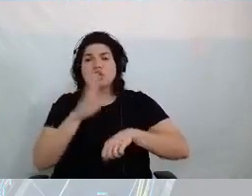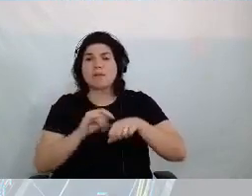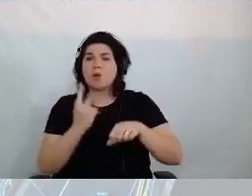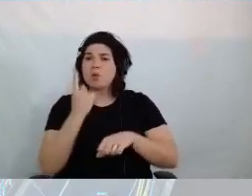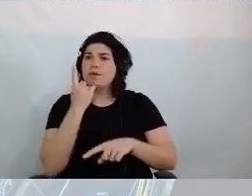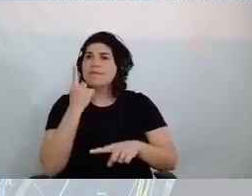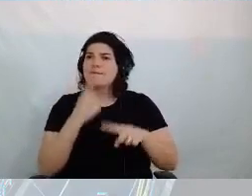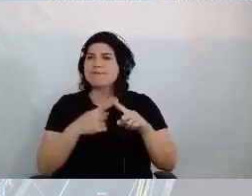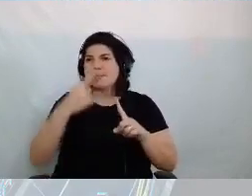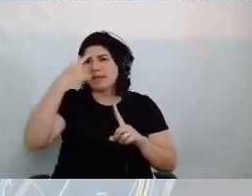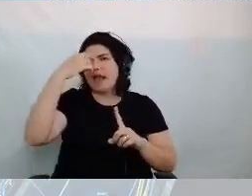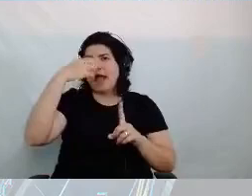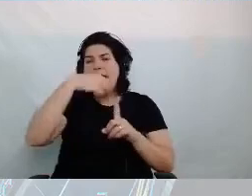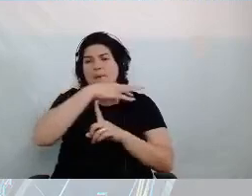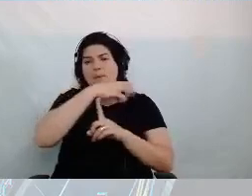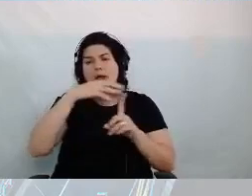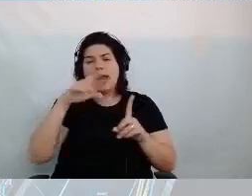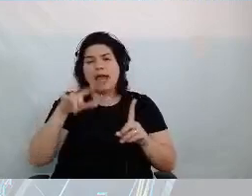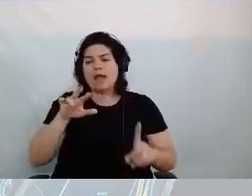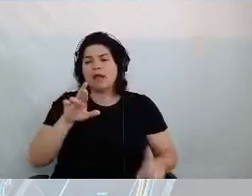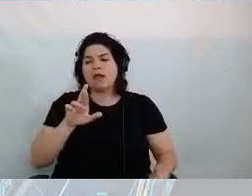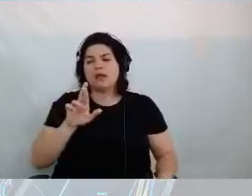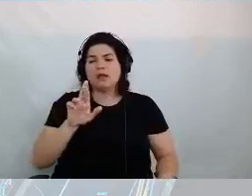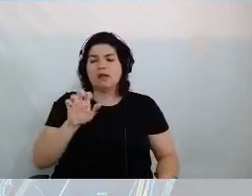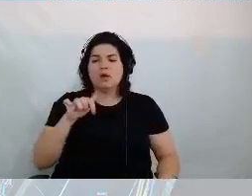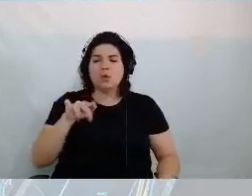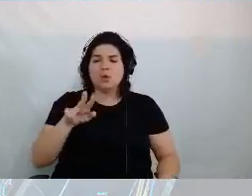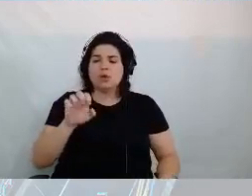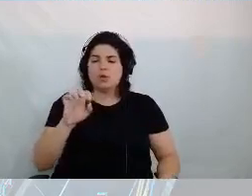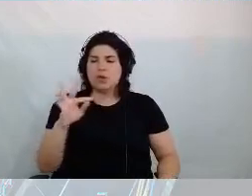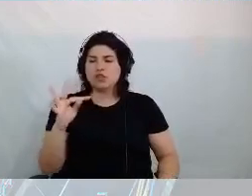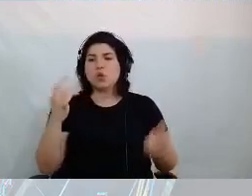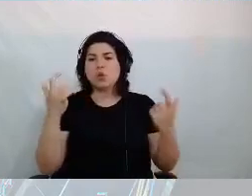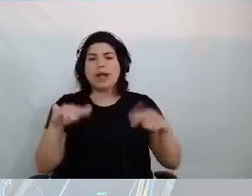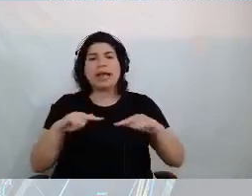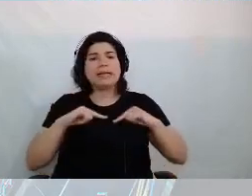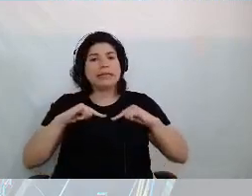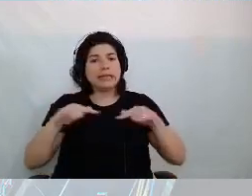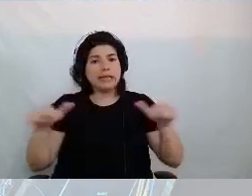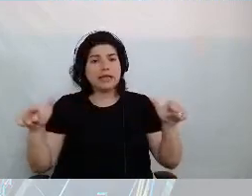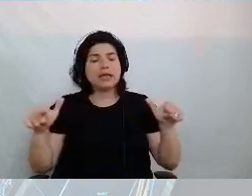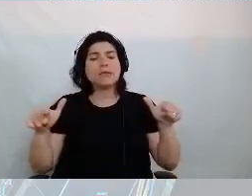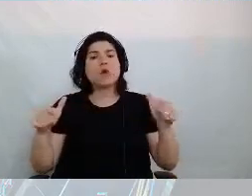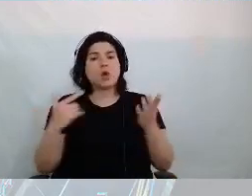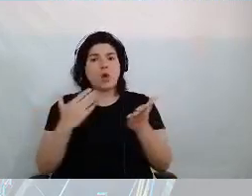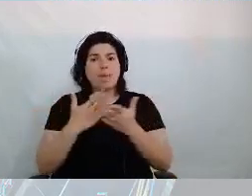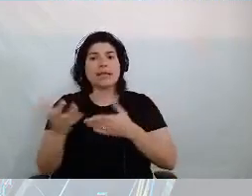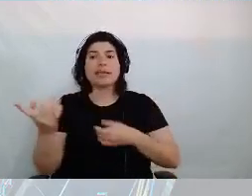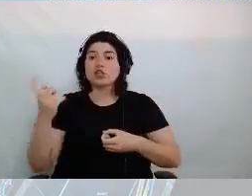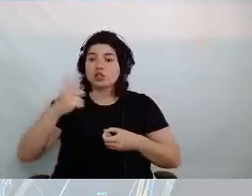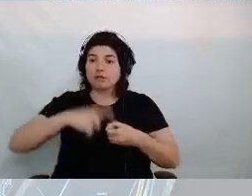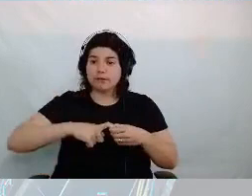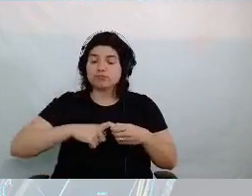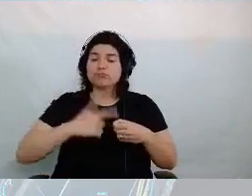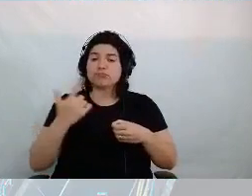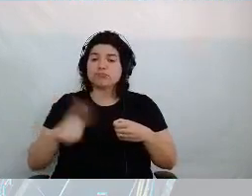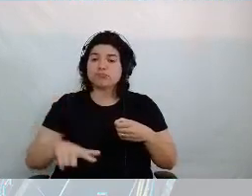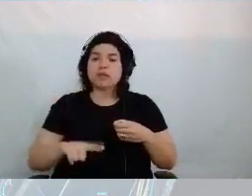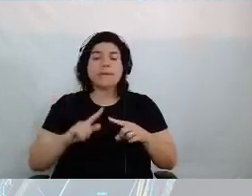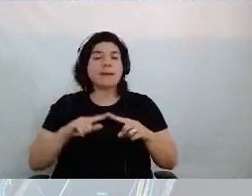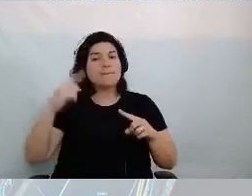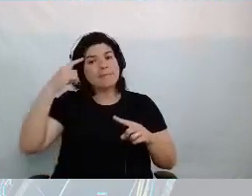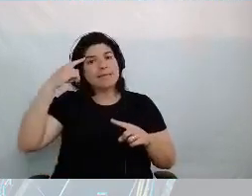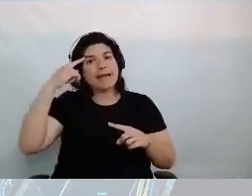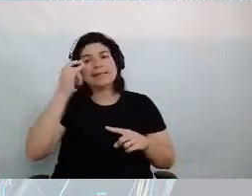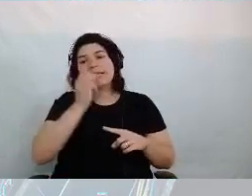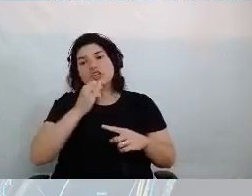né? Aquele request, e o ambiente vai ser limpo, ele vai morrer e vai nascer de novo, eu não tenho que me preocupar com isso. Pensa que no teste performance você vai fazer